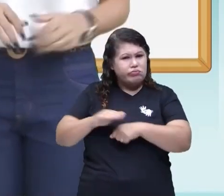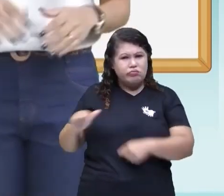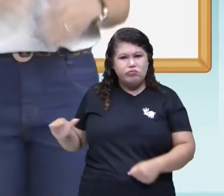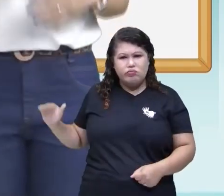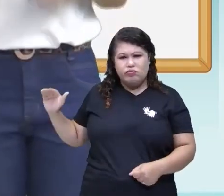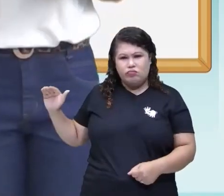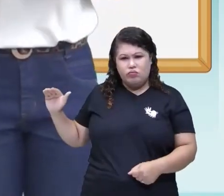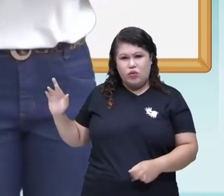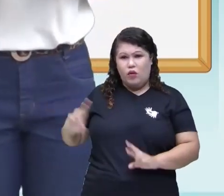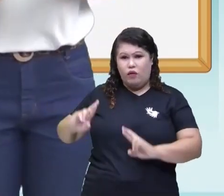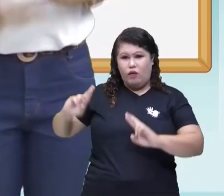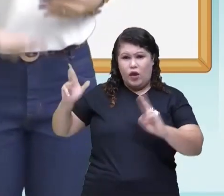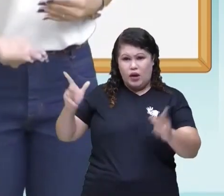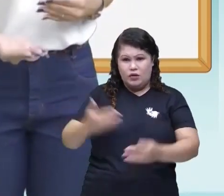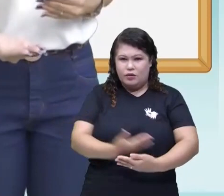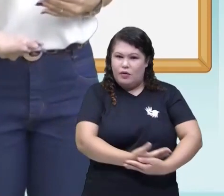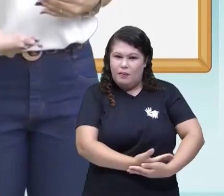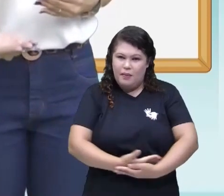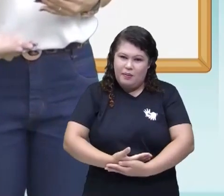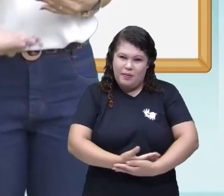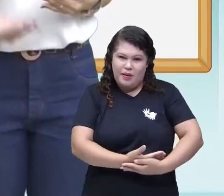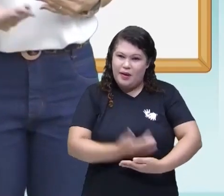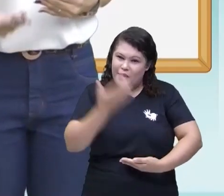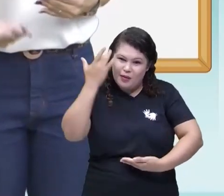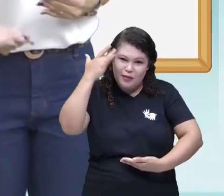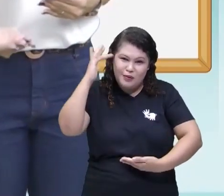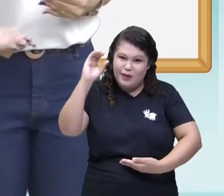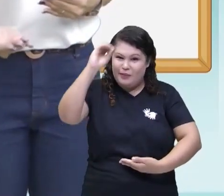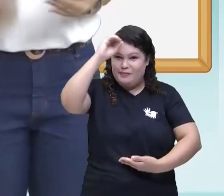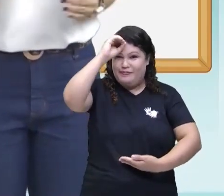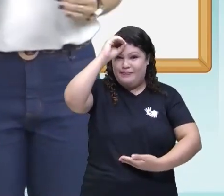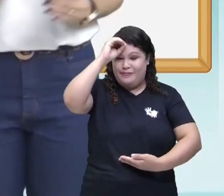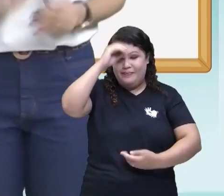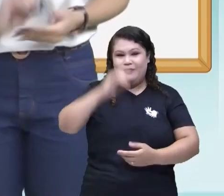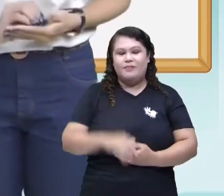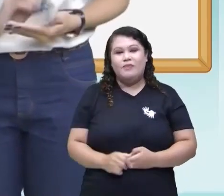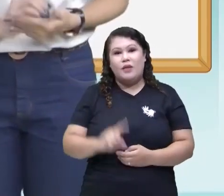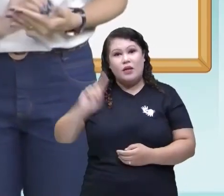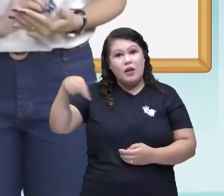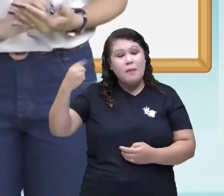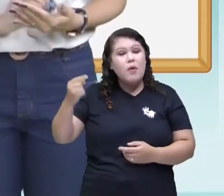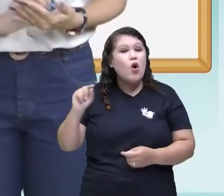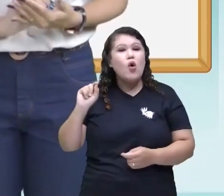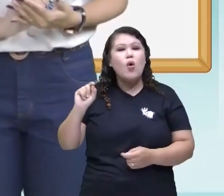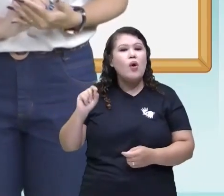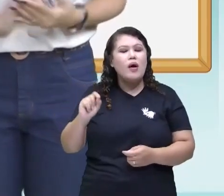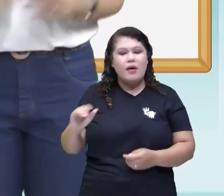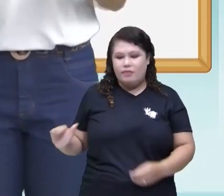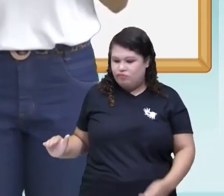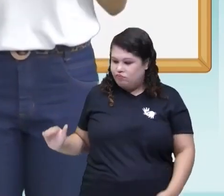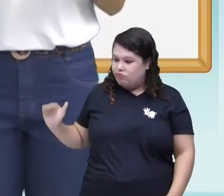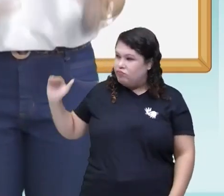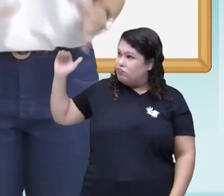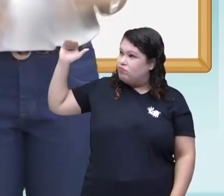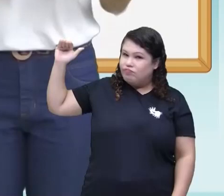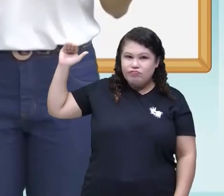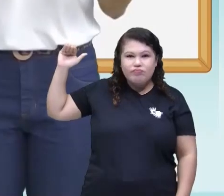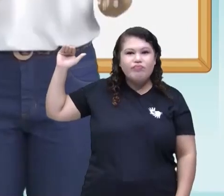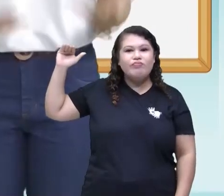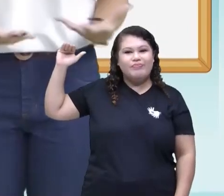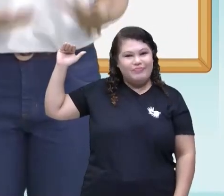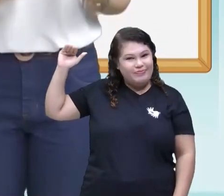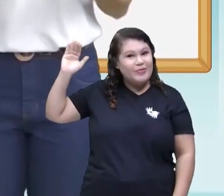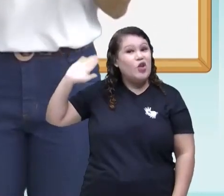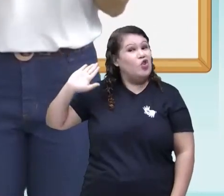bebezinhos. Depois que vocês estiverem adultos, vocês vão poder fazer coisas